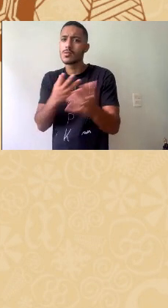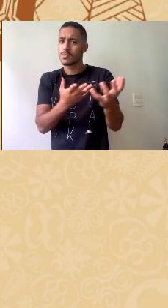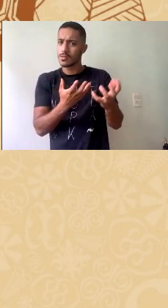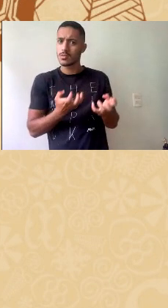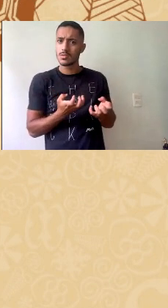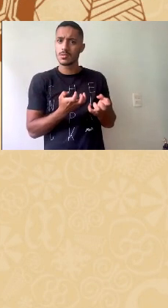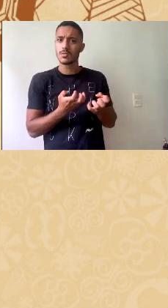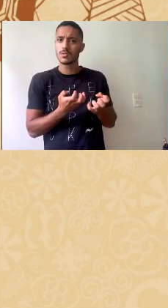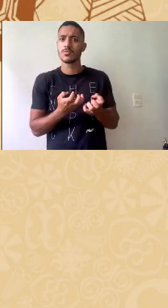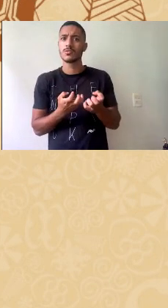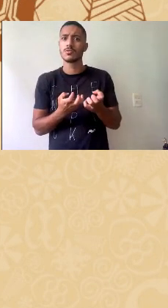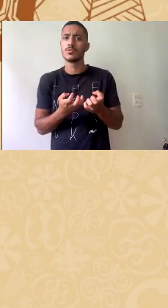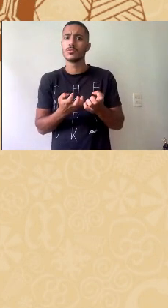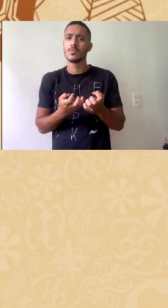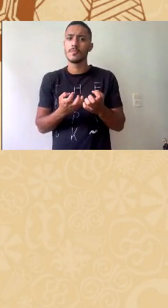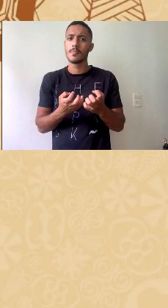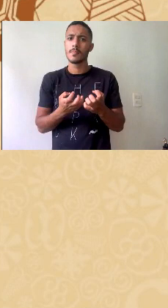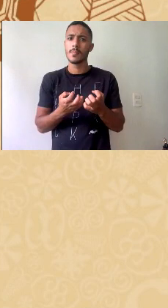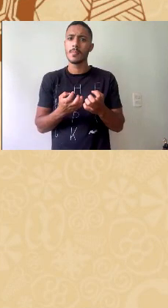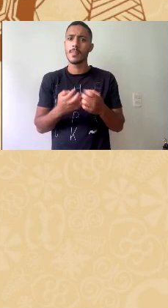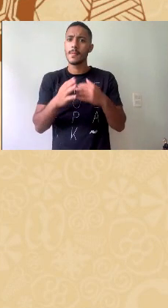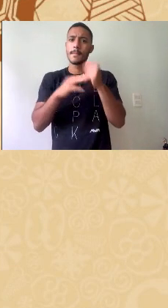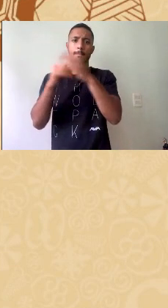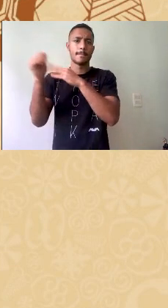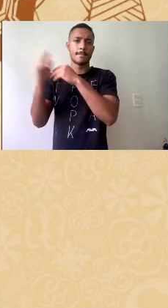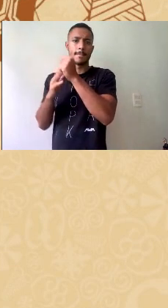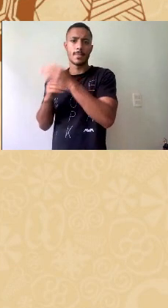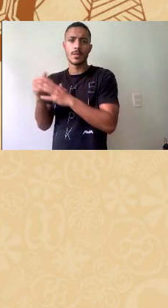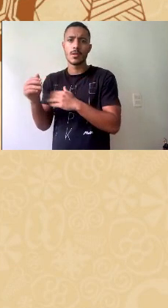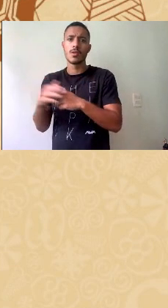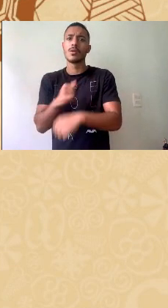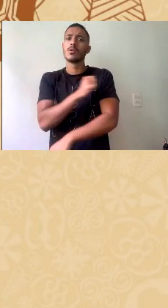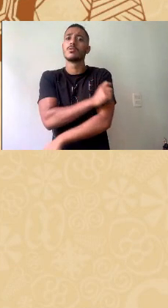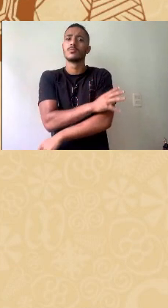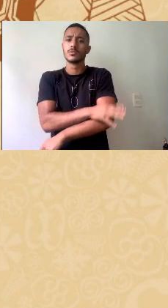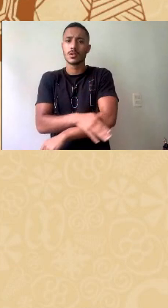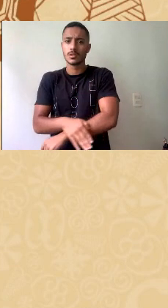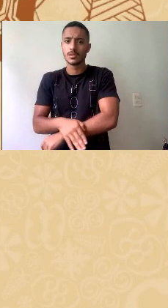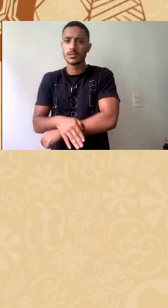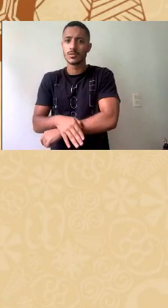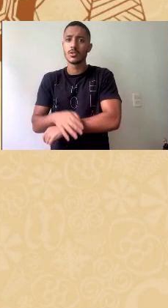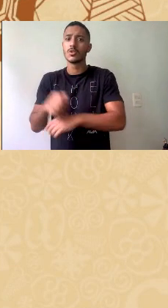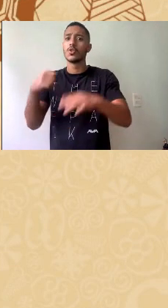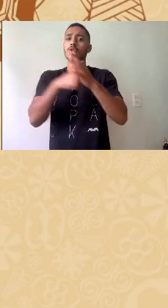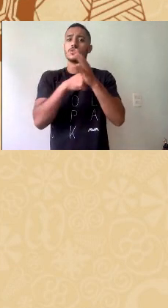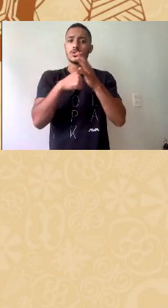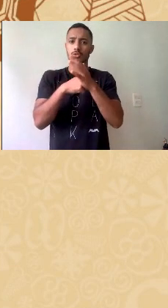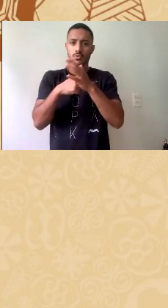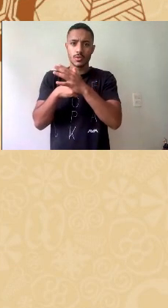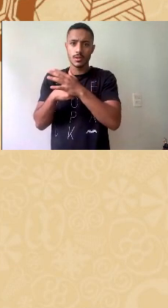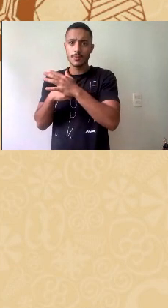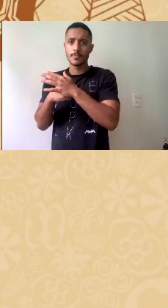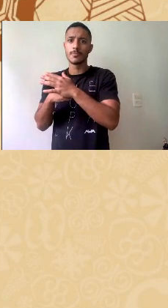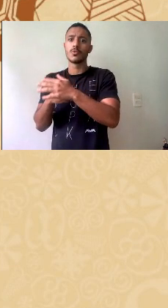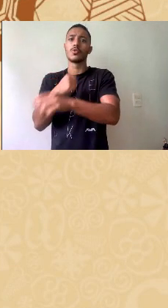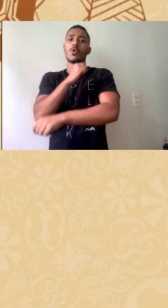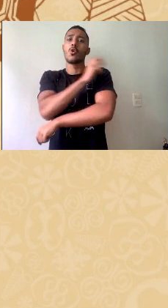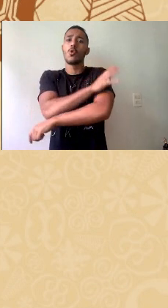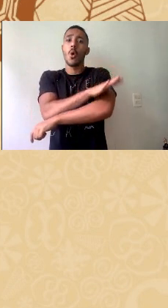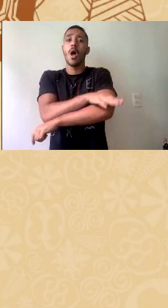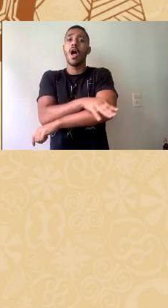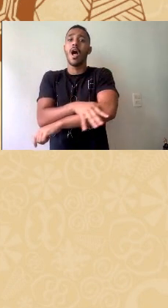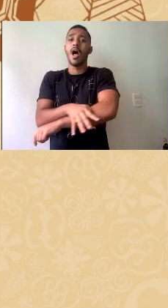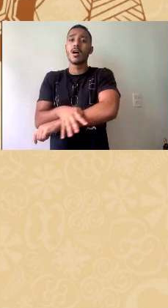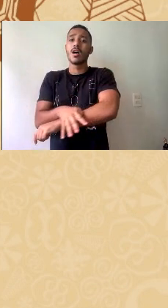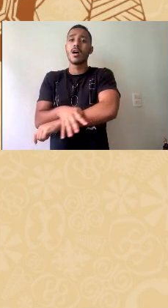de relações raciais, inclusive de luta e de enfrentamento. Portanto, a luta contra o racismo só